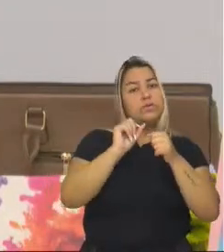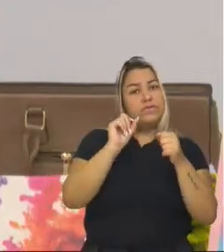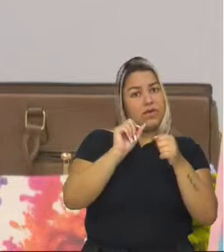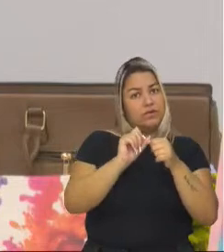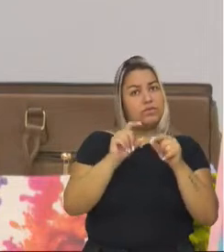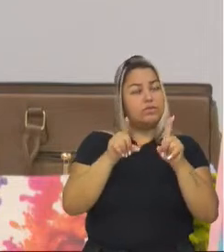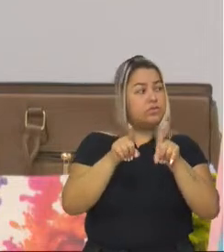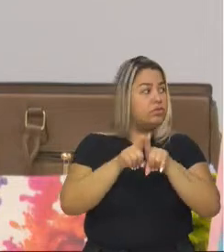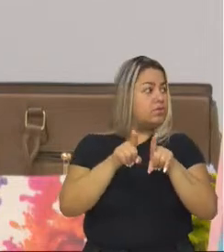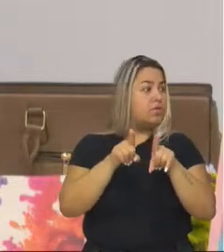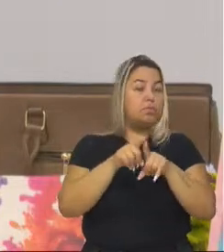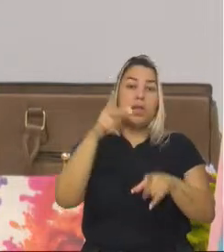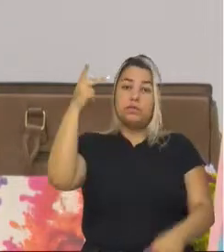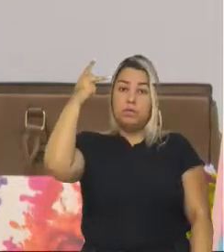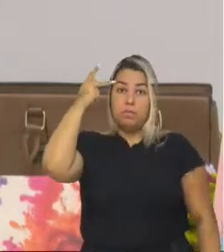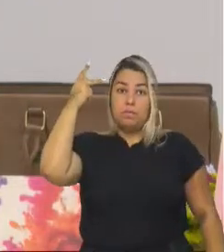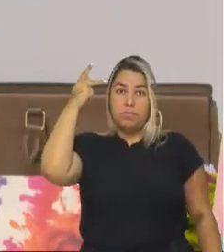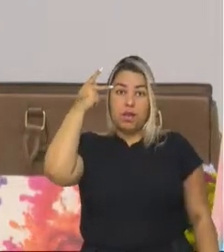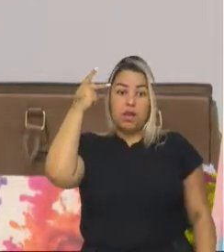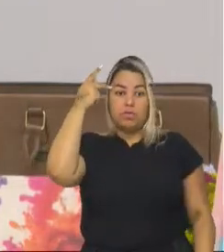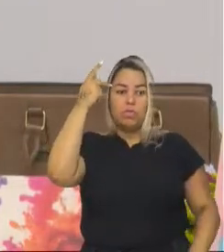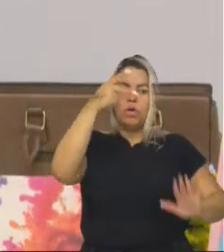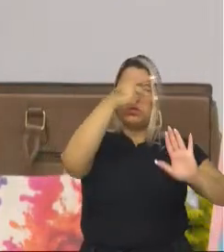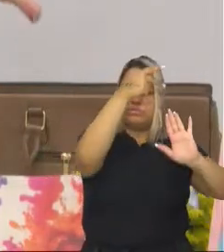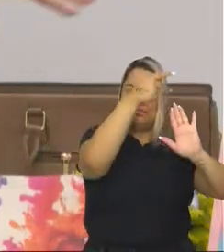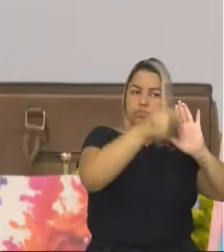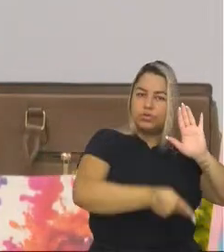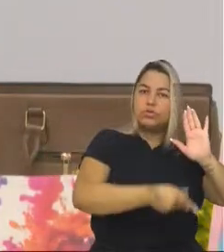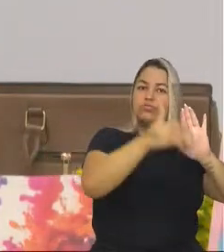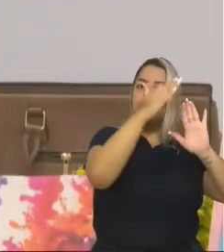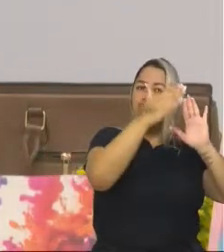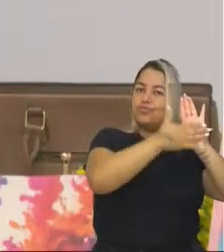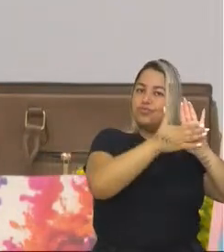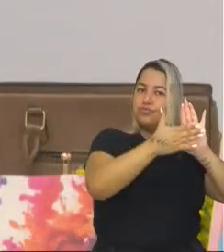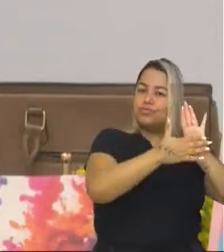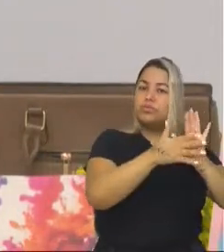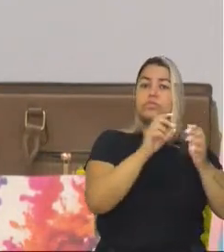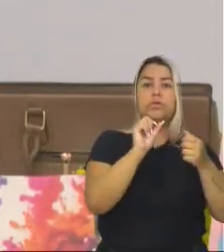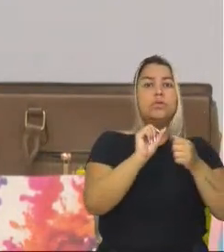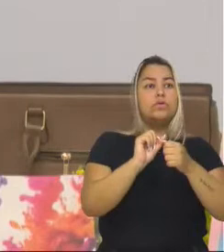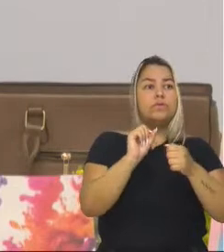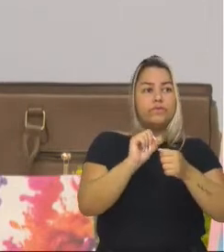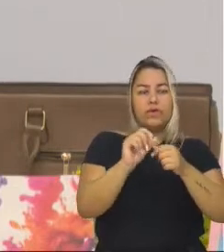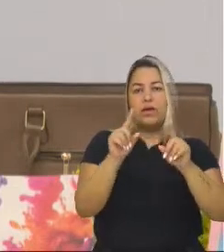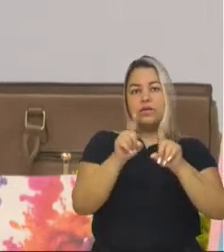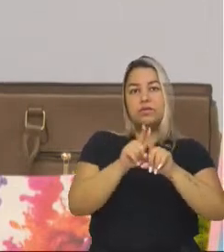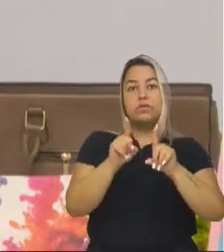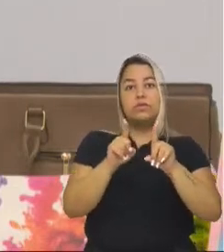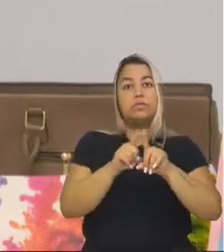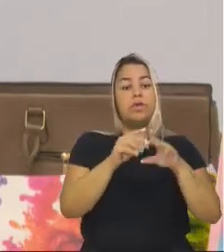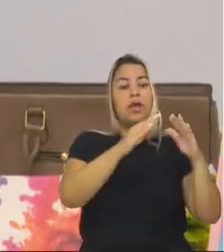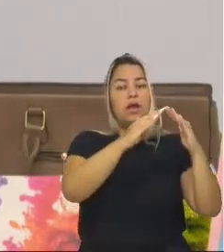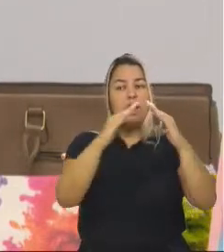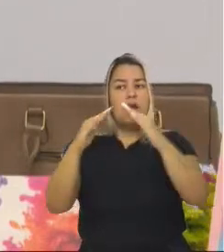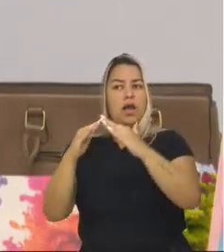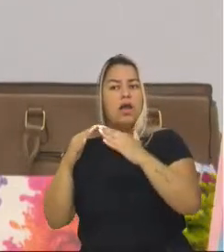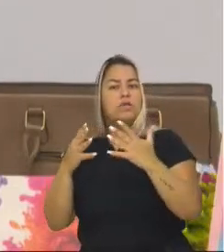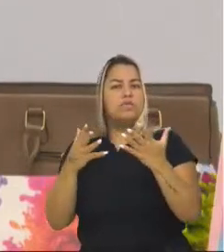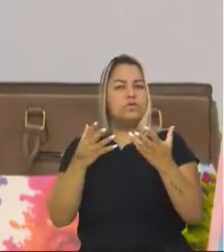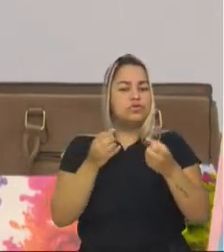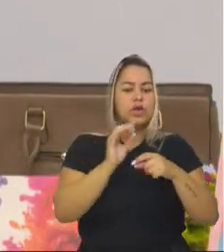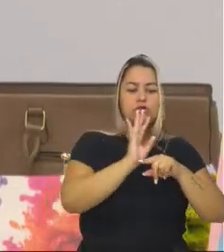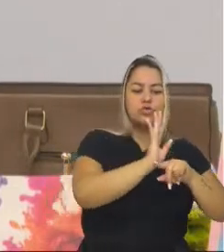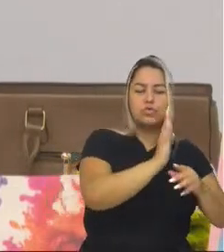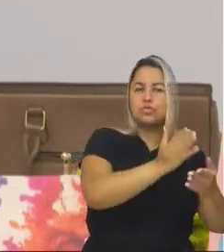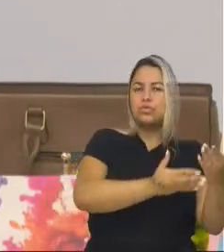no Transcidadania lá em São Paulo, é assim cada projeto que a gente faz, os preparanens, as casas de acolhimento, tudo o